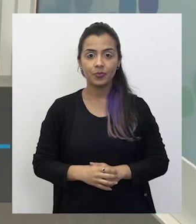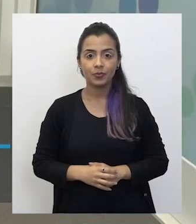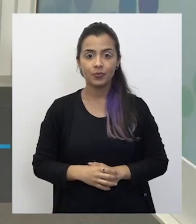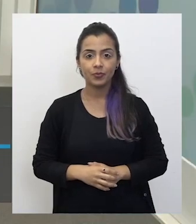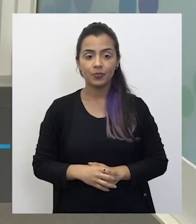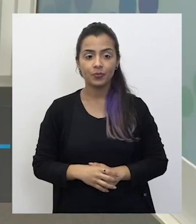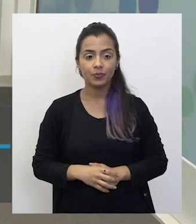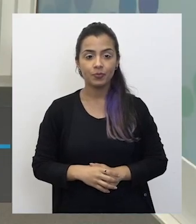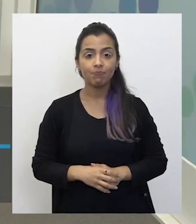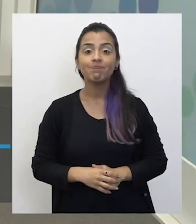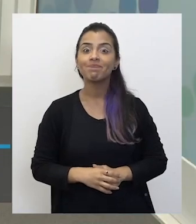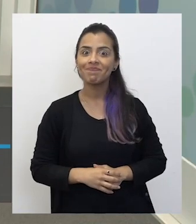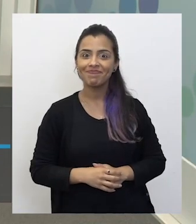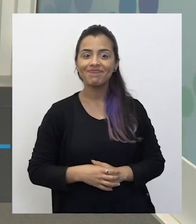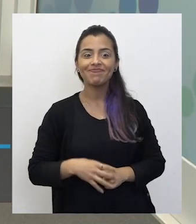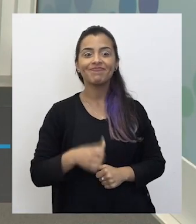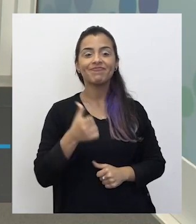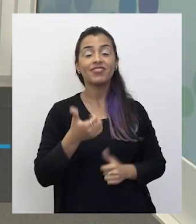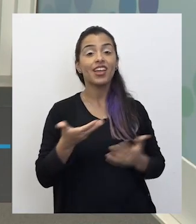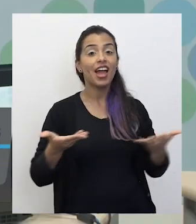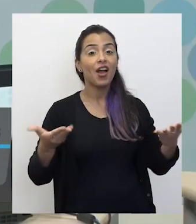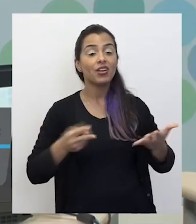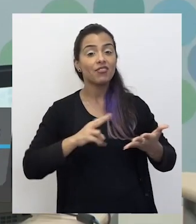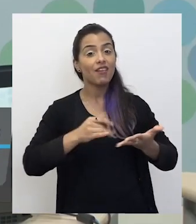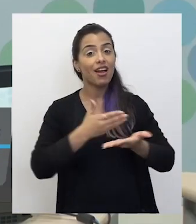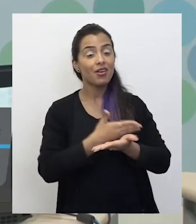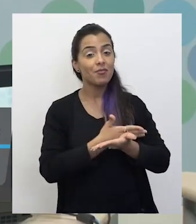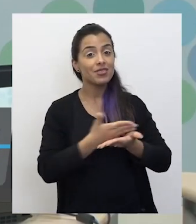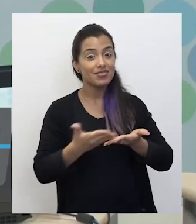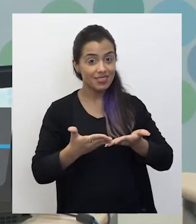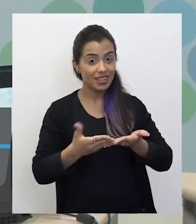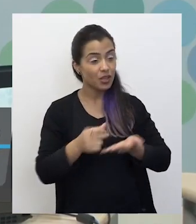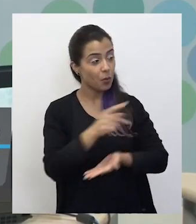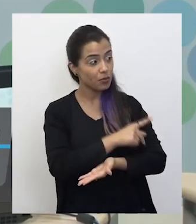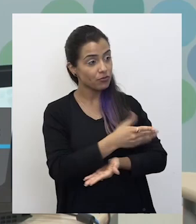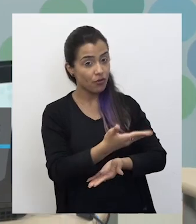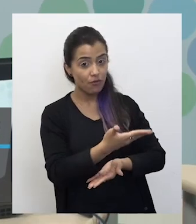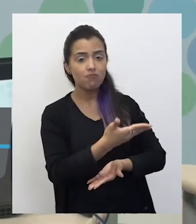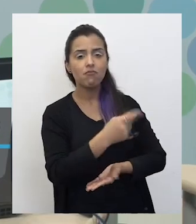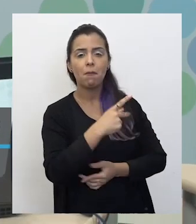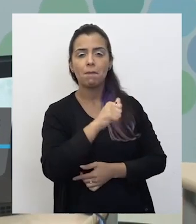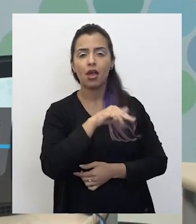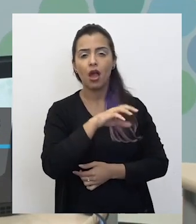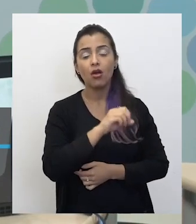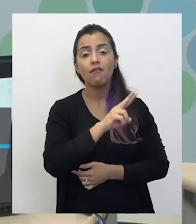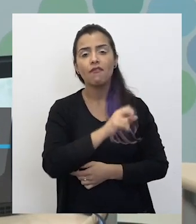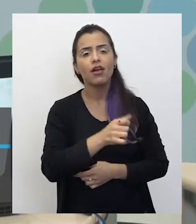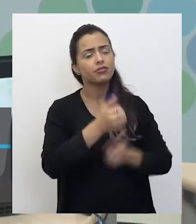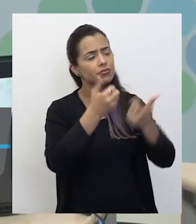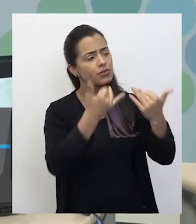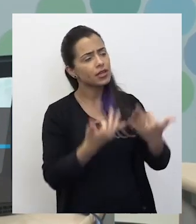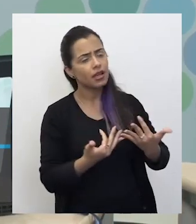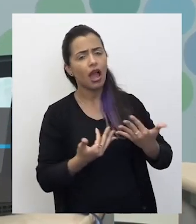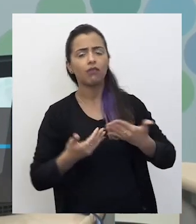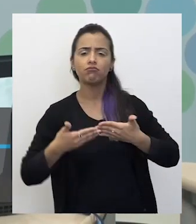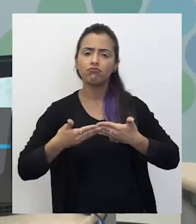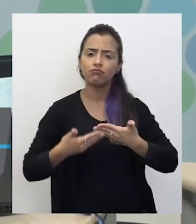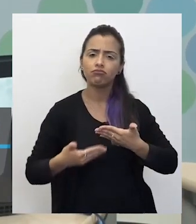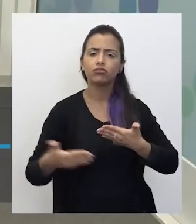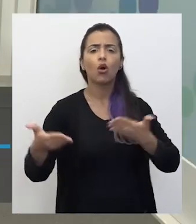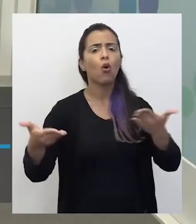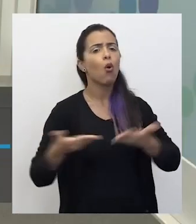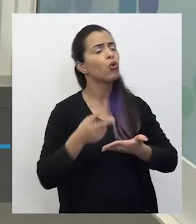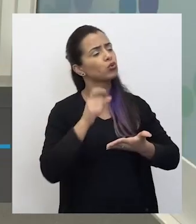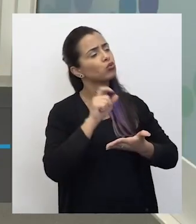Muito bem. E agora, a gente vai dar início aí, o professor Paulo ele vai falar um pouquinho para vocês do que nós vamos trabalhar no dia de hoje, né,